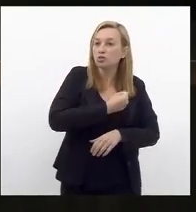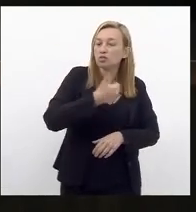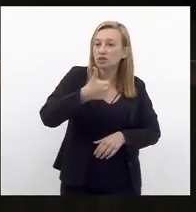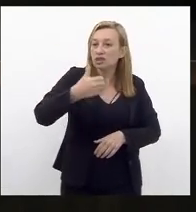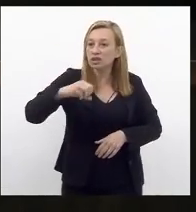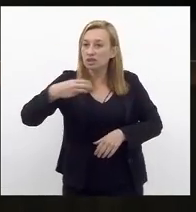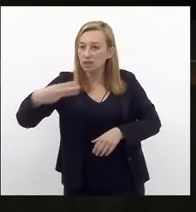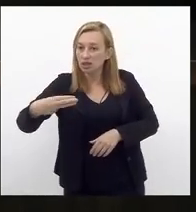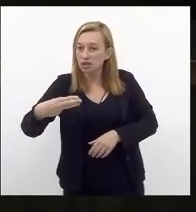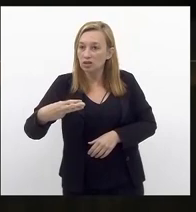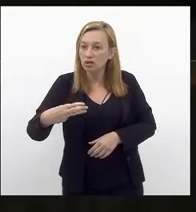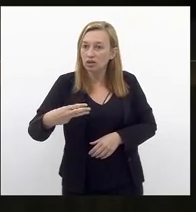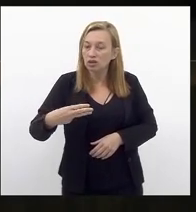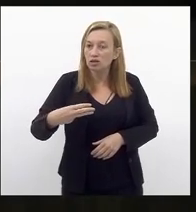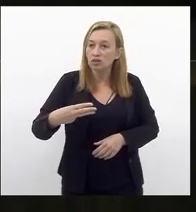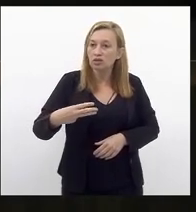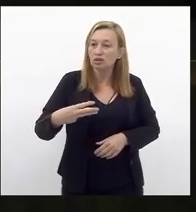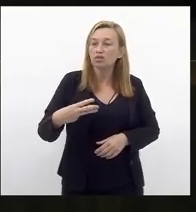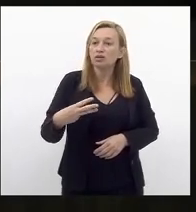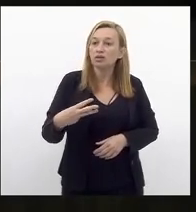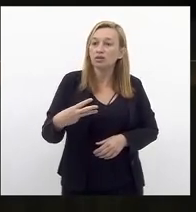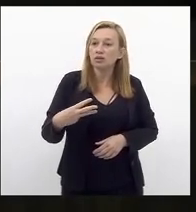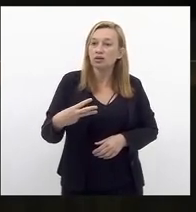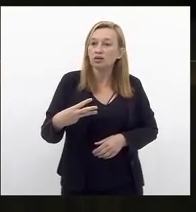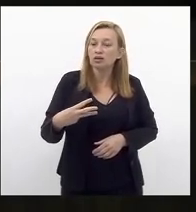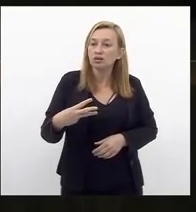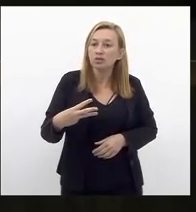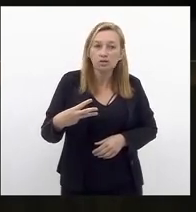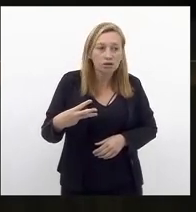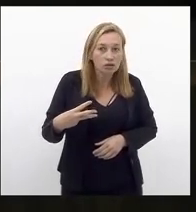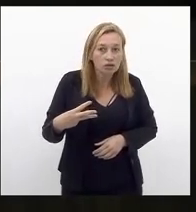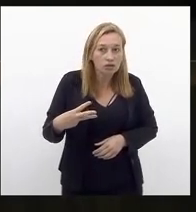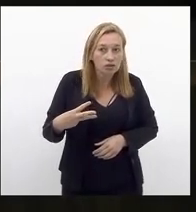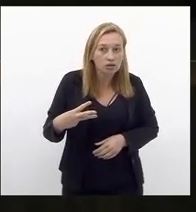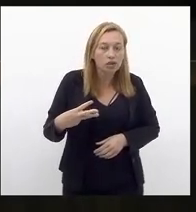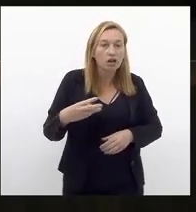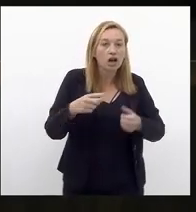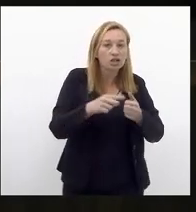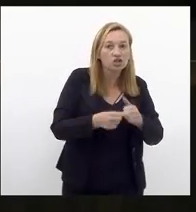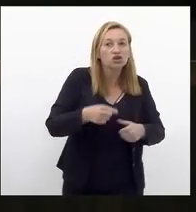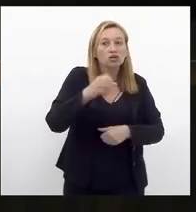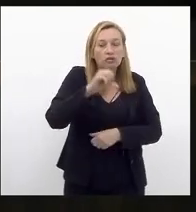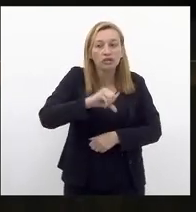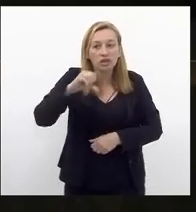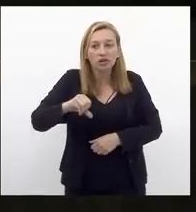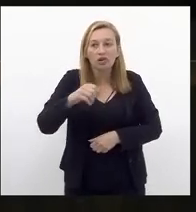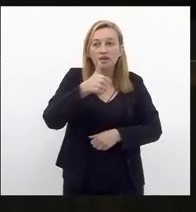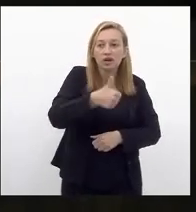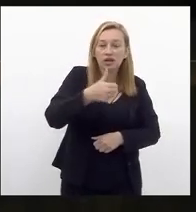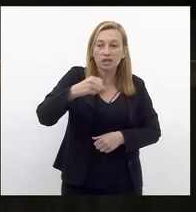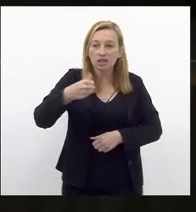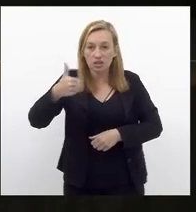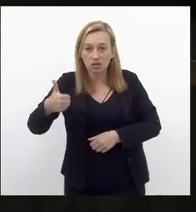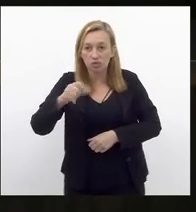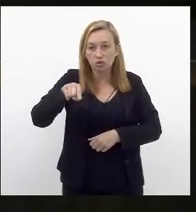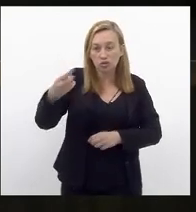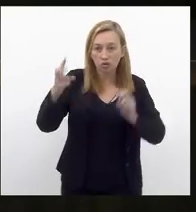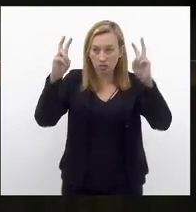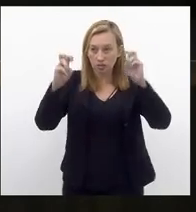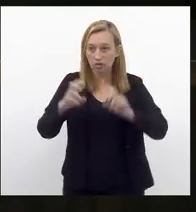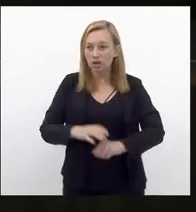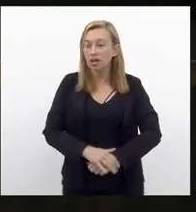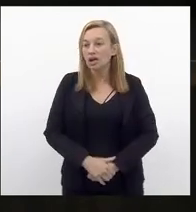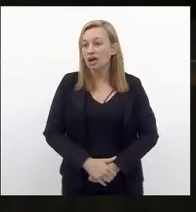103/2019 adiciona a adct dos artigos 99 100 101 dá outras providências